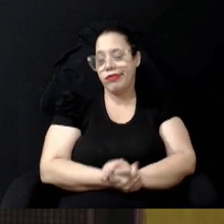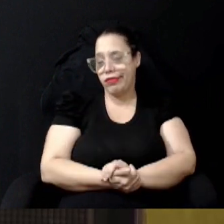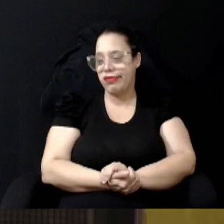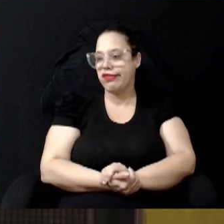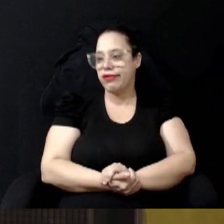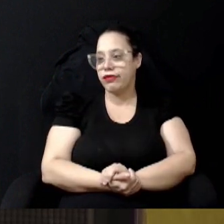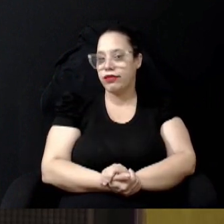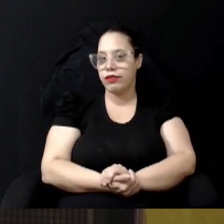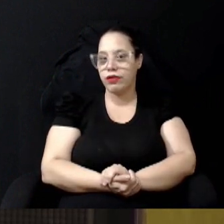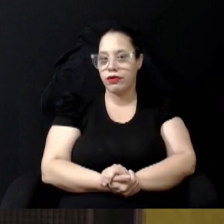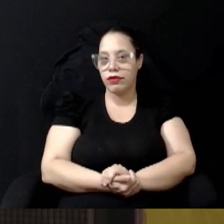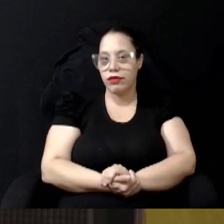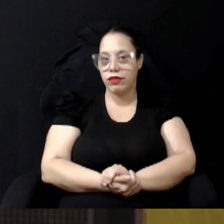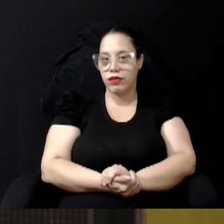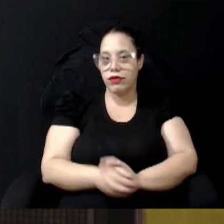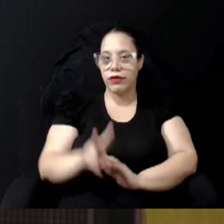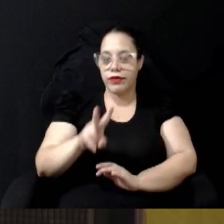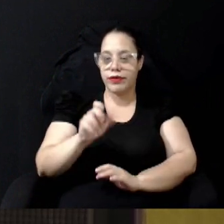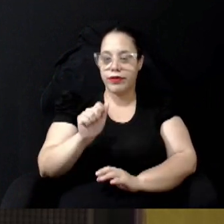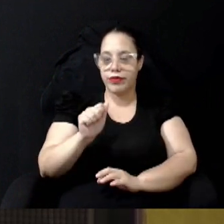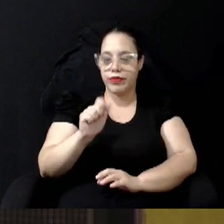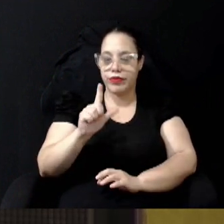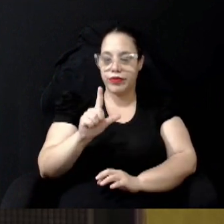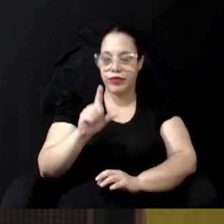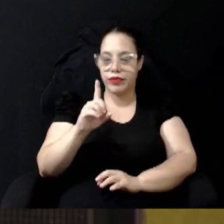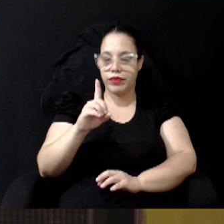Bom, o seu Valdir Oliveira,